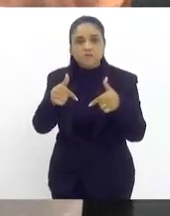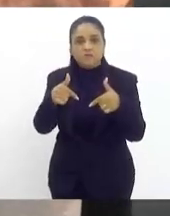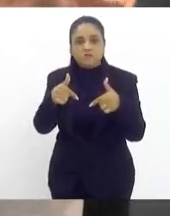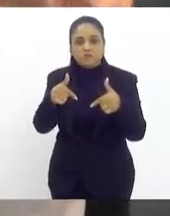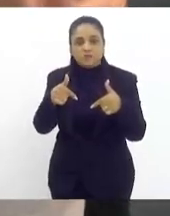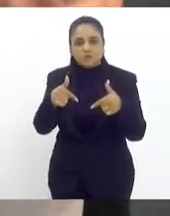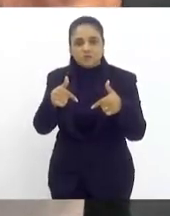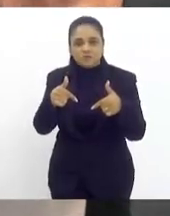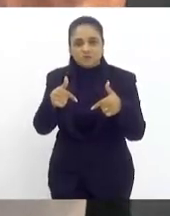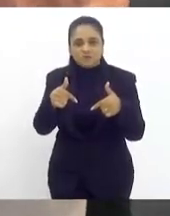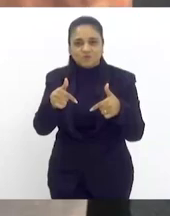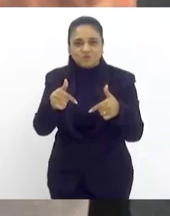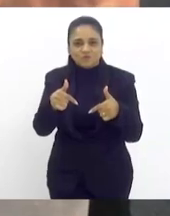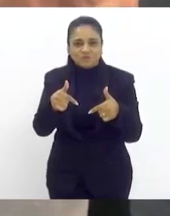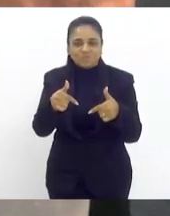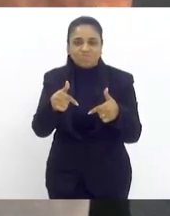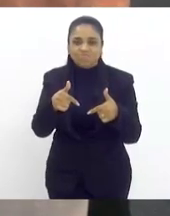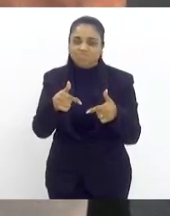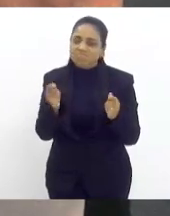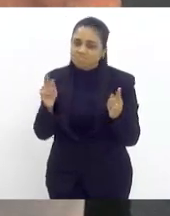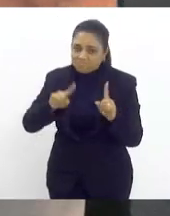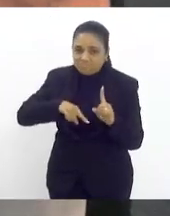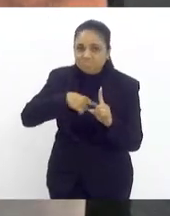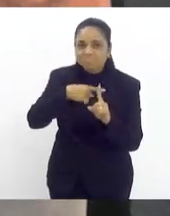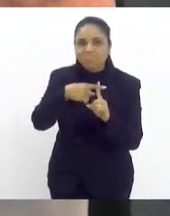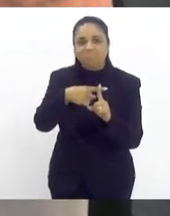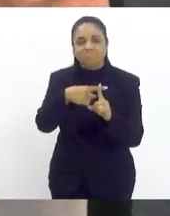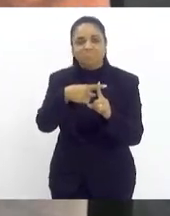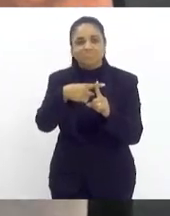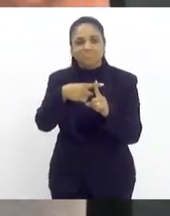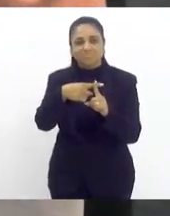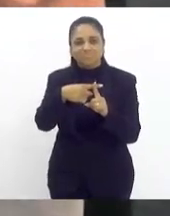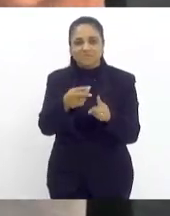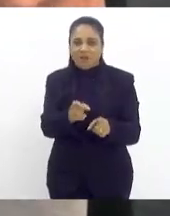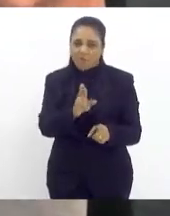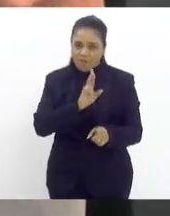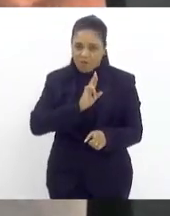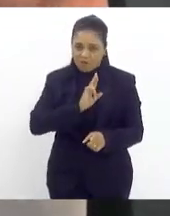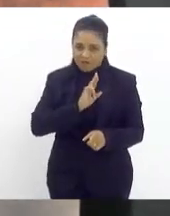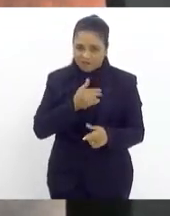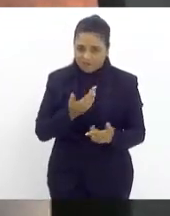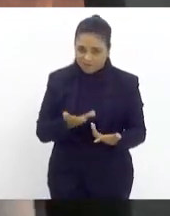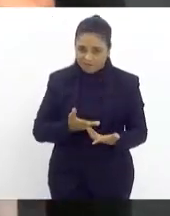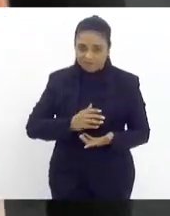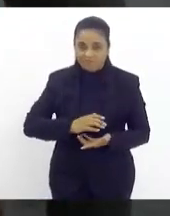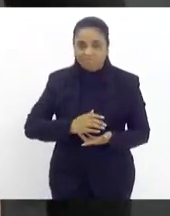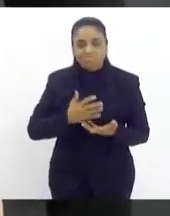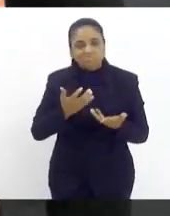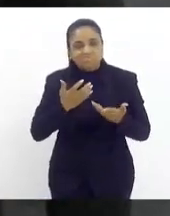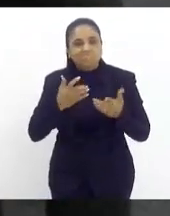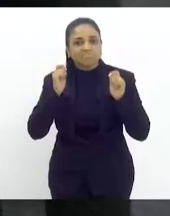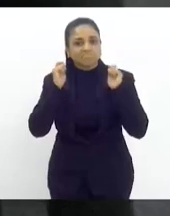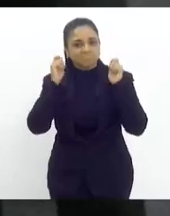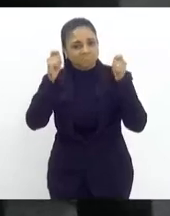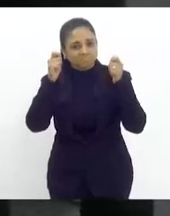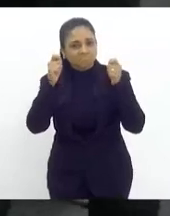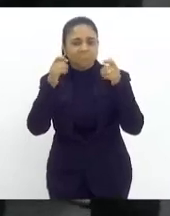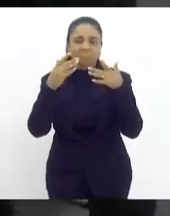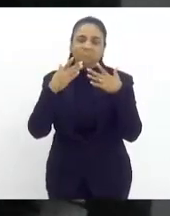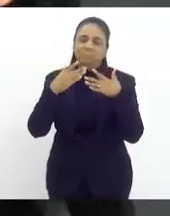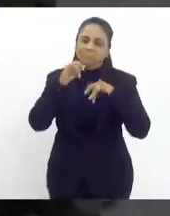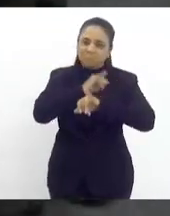né tem surtido efeito E desde já queremos manifestar os nossos